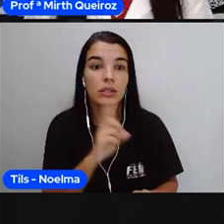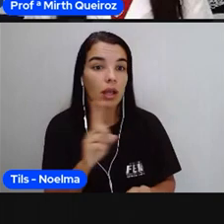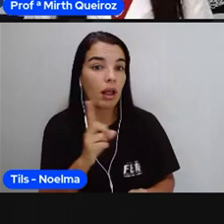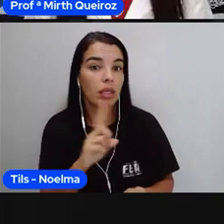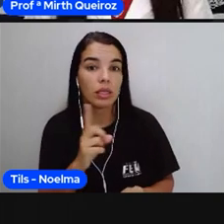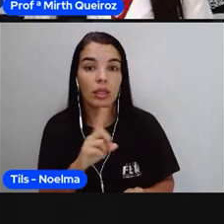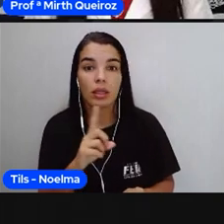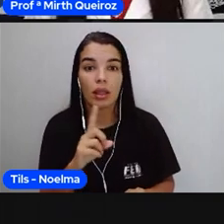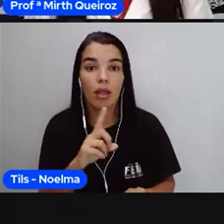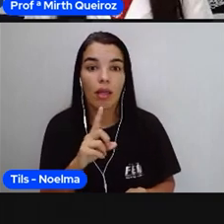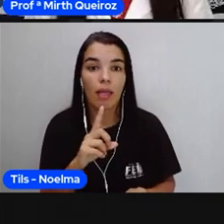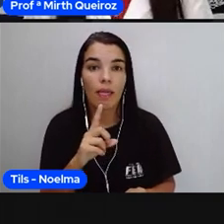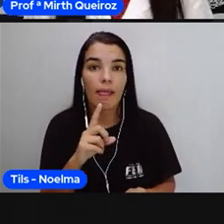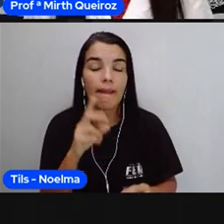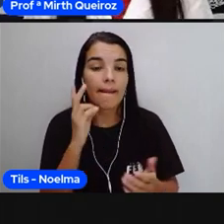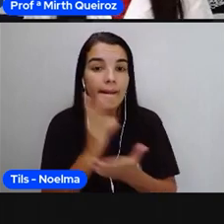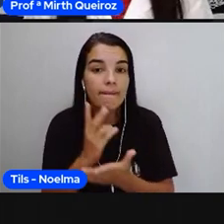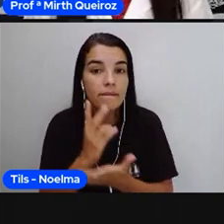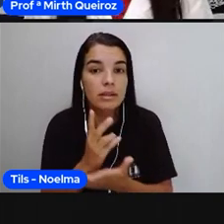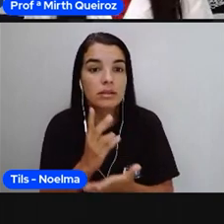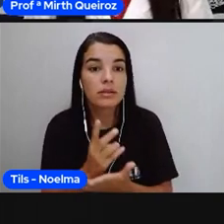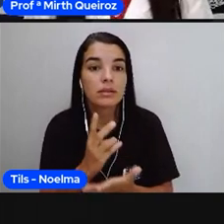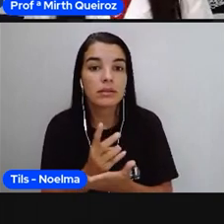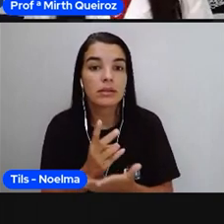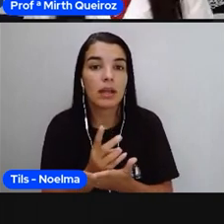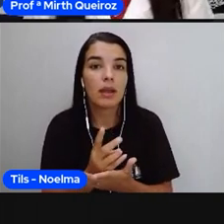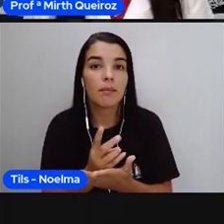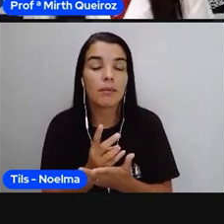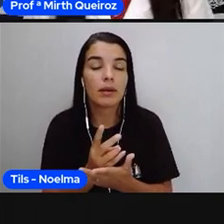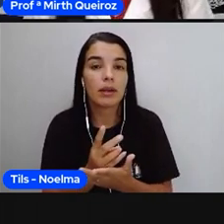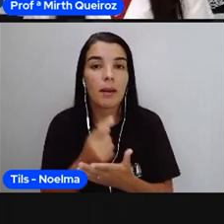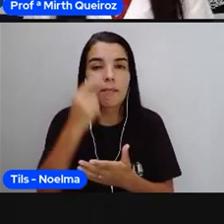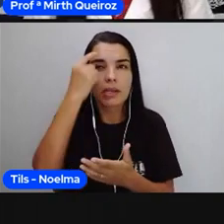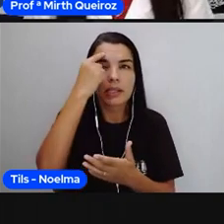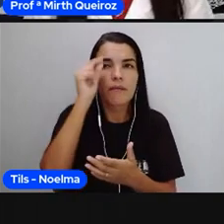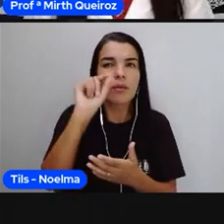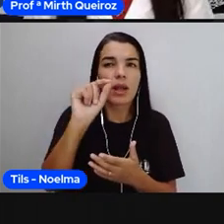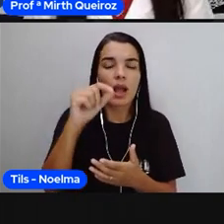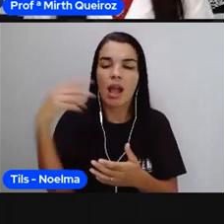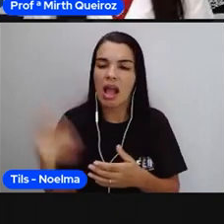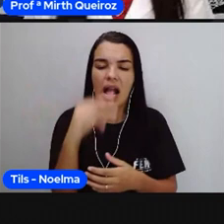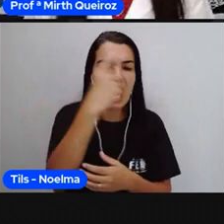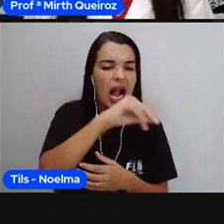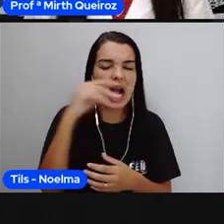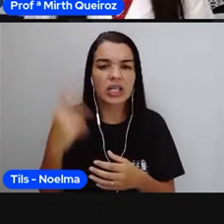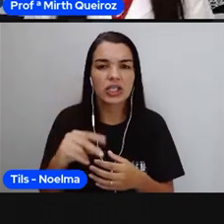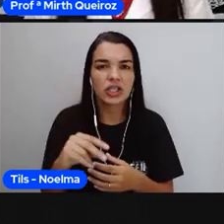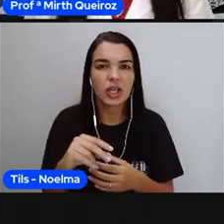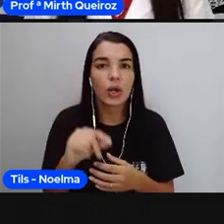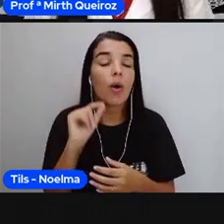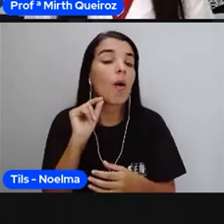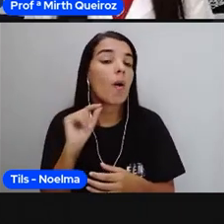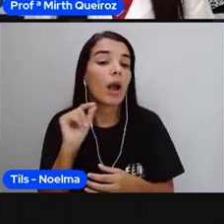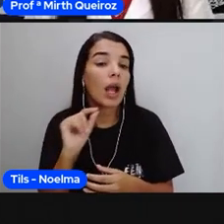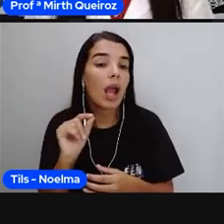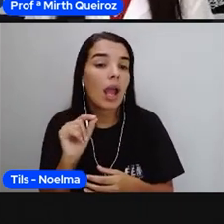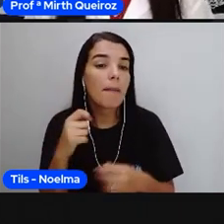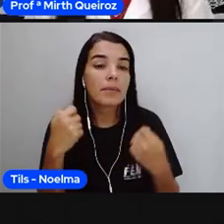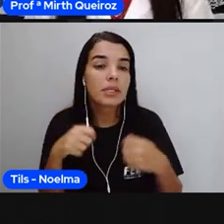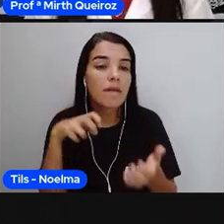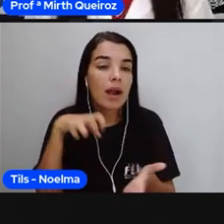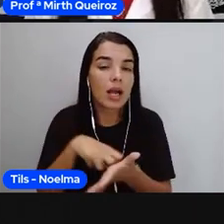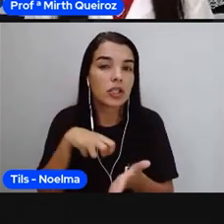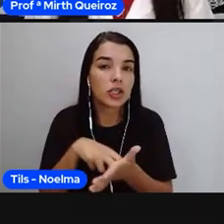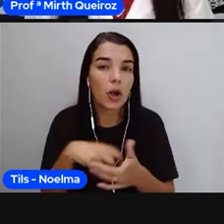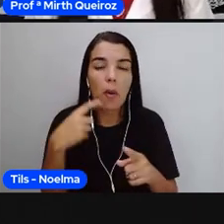era vista como uma forma de amor pelos jesuítas. O muito mimo devia ser repudiado, fazia mal aos